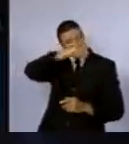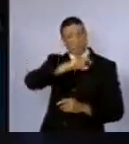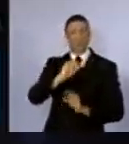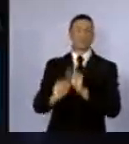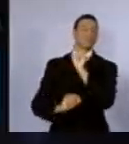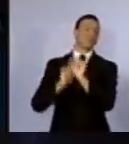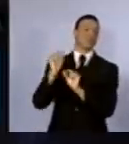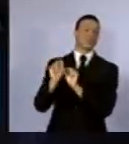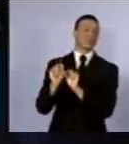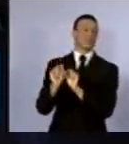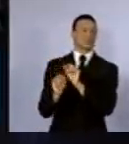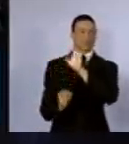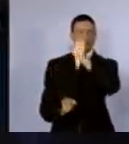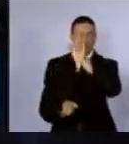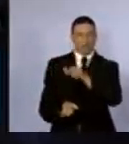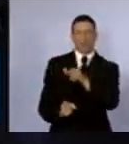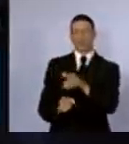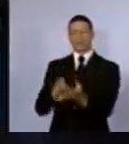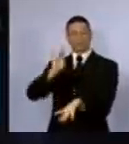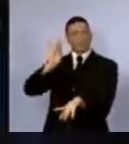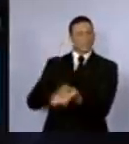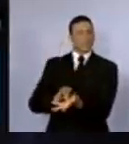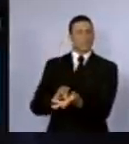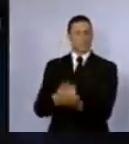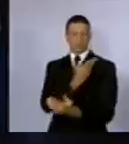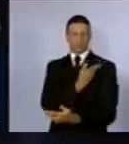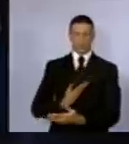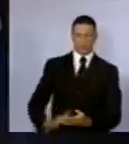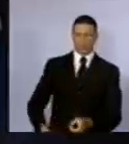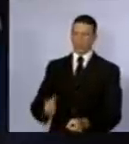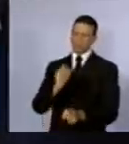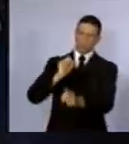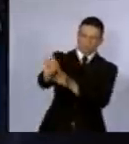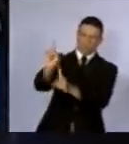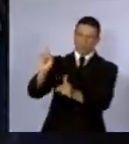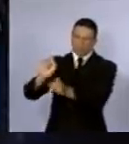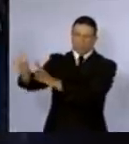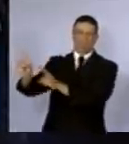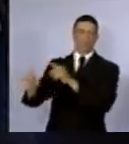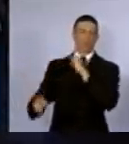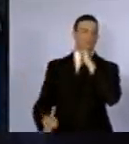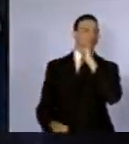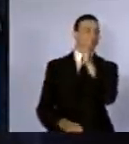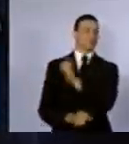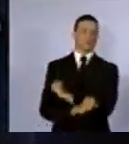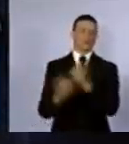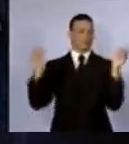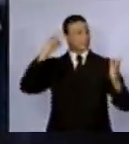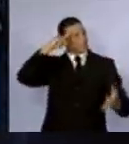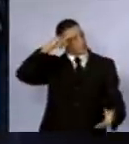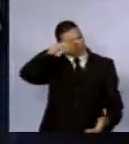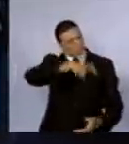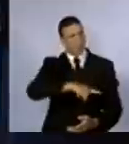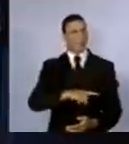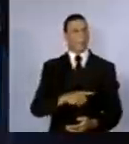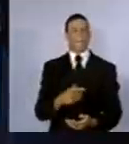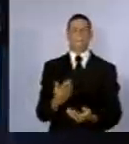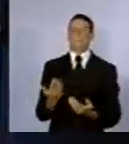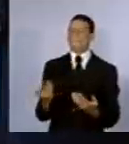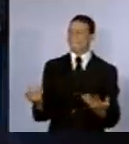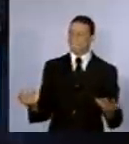dificuldade prática, real, do poder público tirar todo mundo daquele lugar. É uma situação em